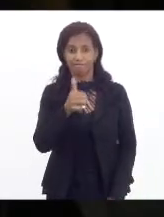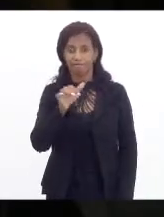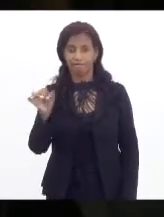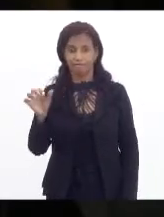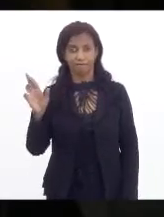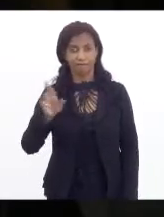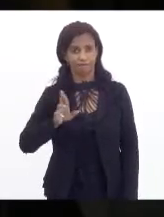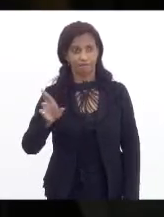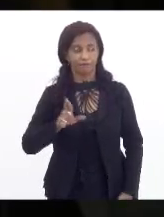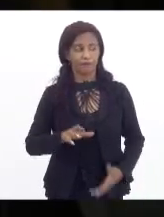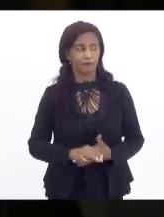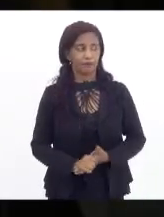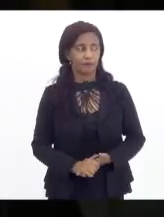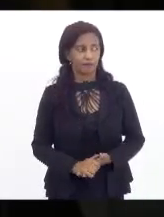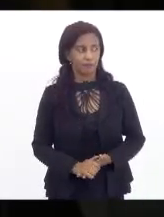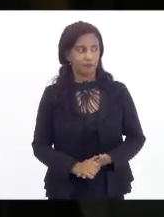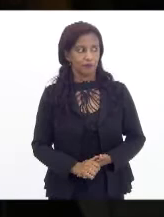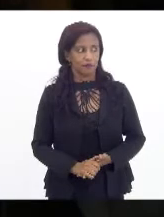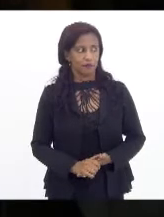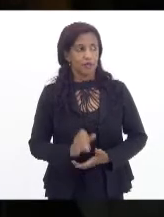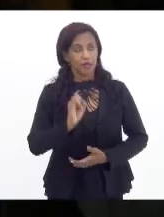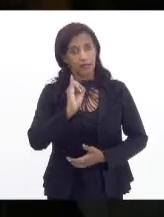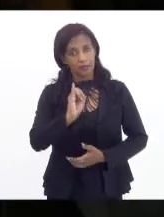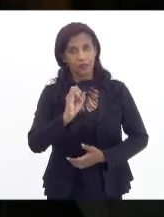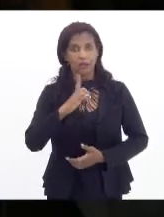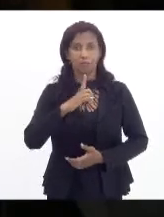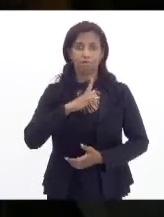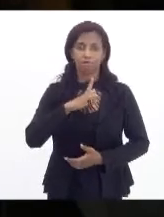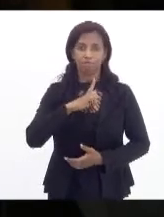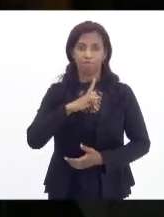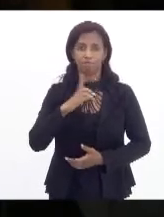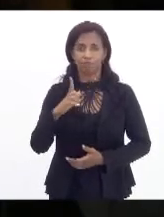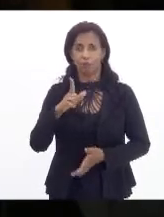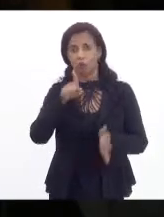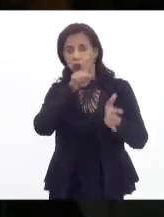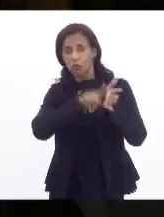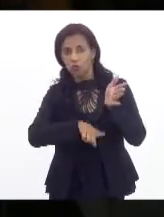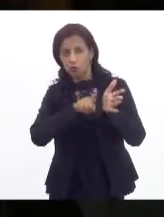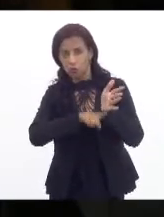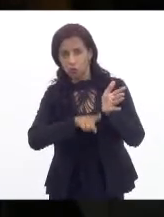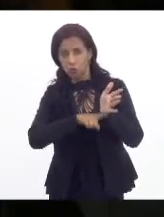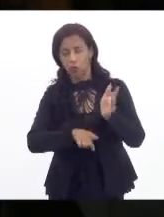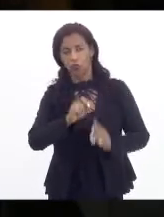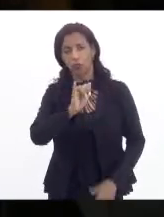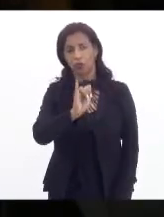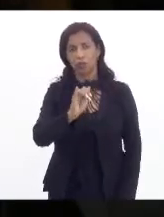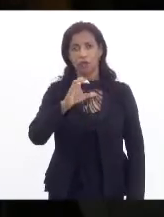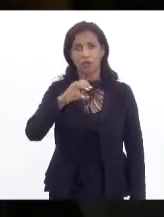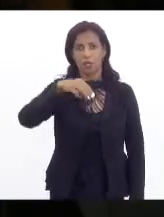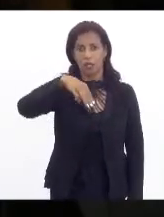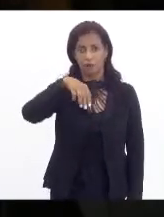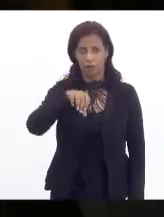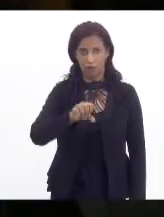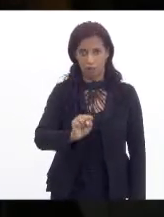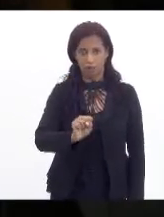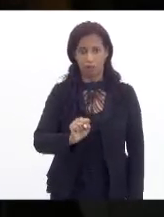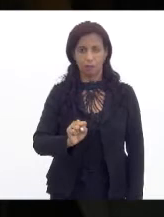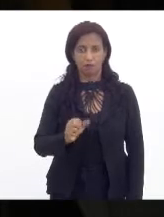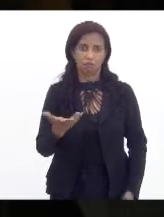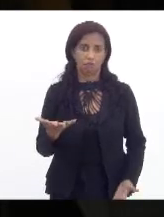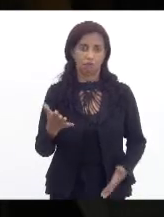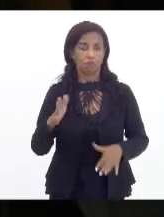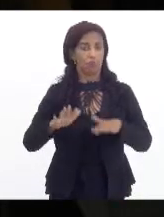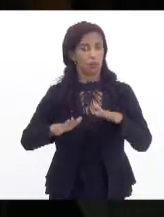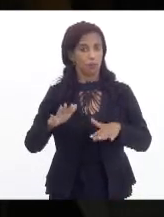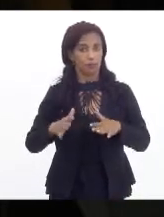R$ 100. E se tivermos aí o abatimento do ICMS, pelo